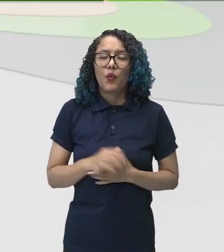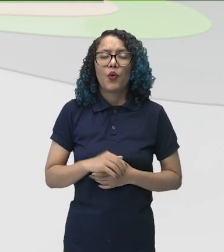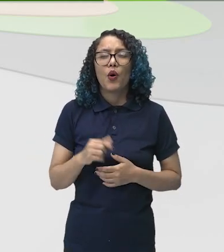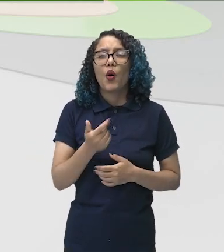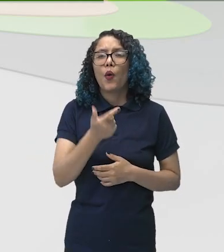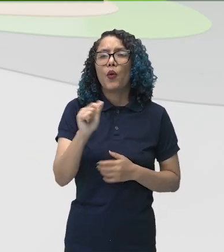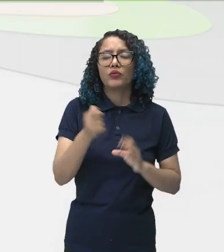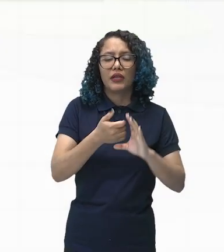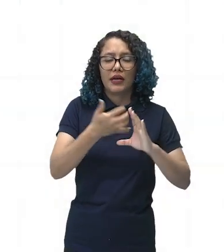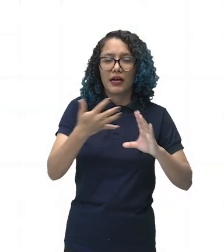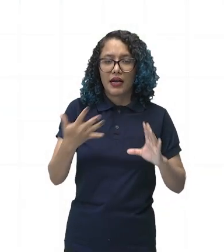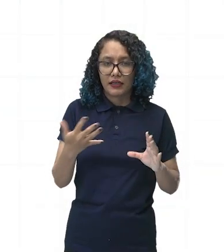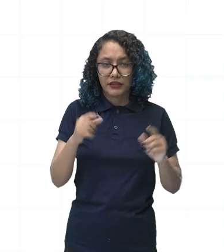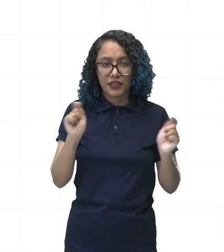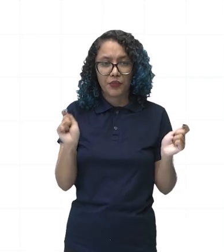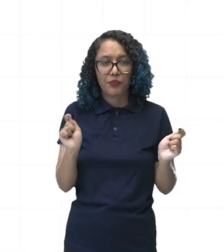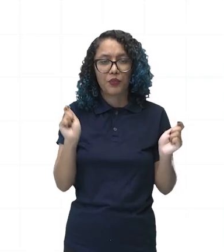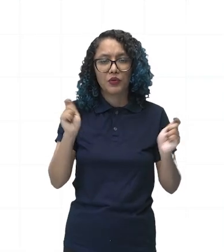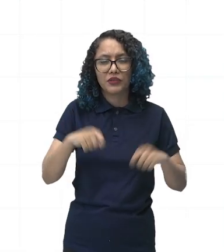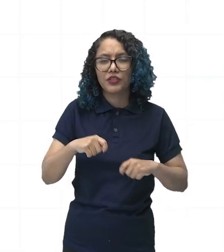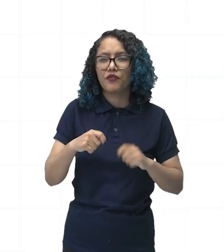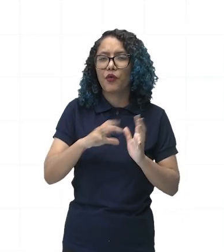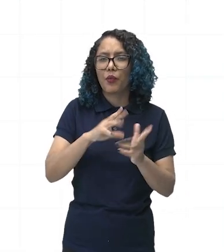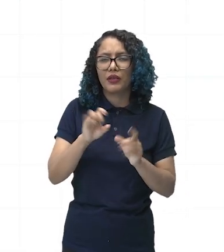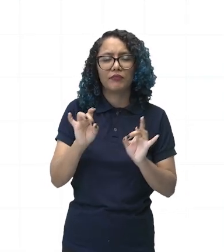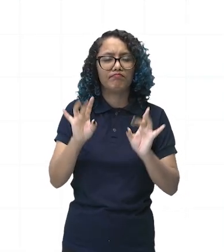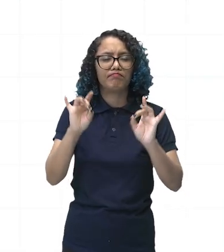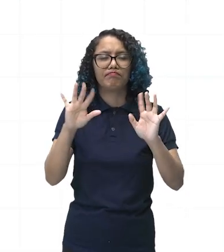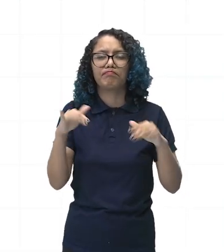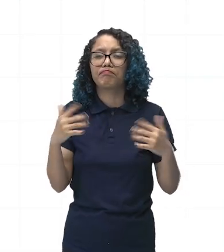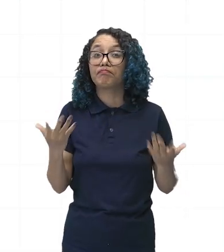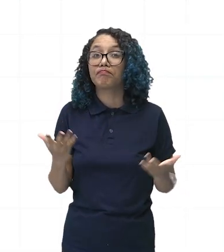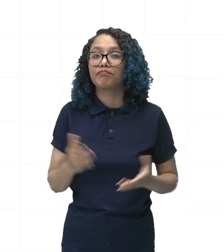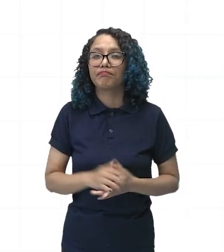da Terra um planeta especial?